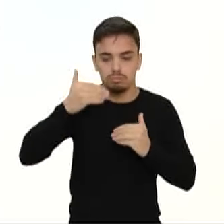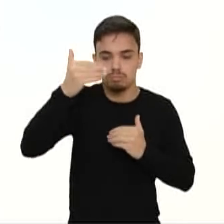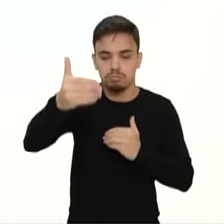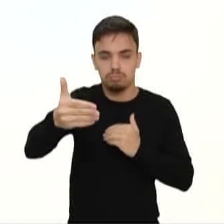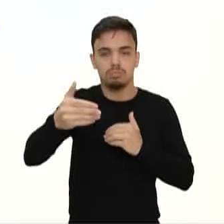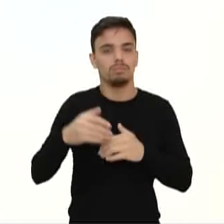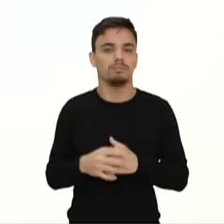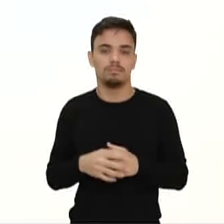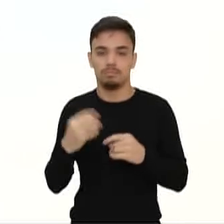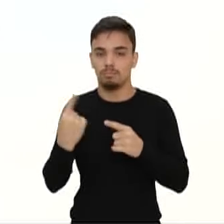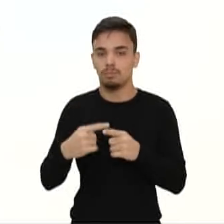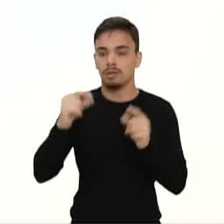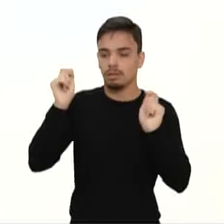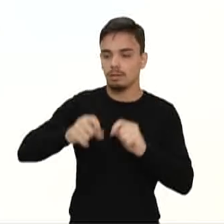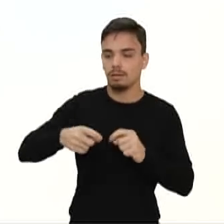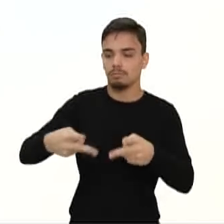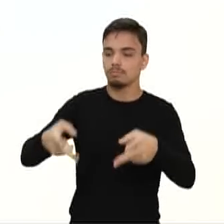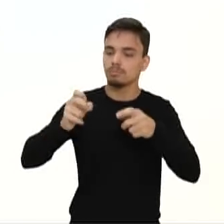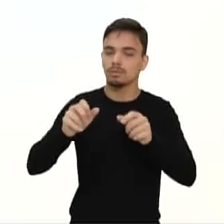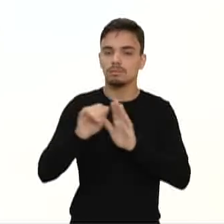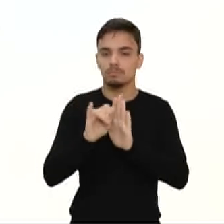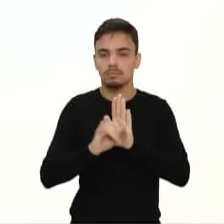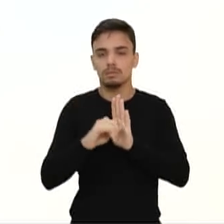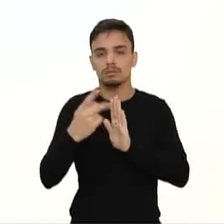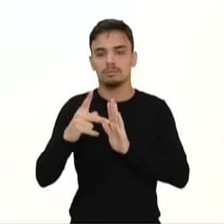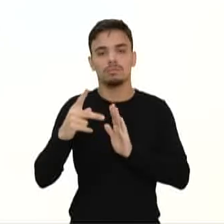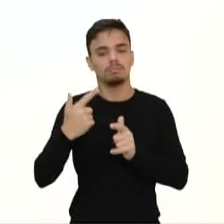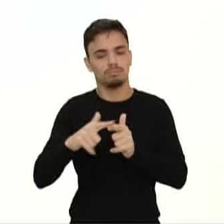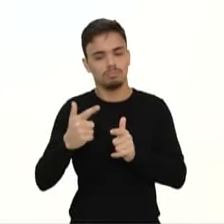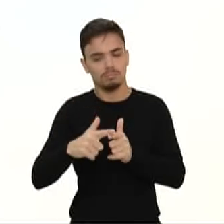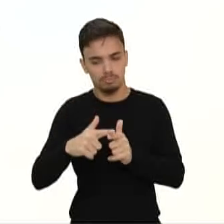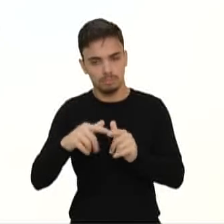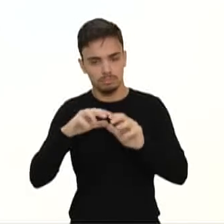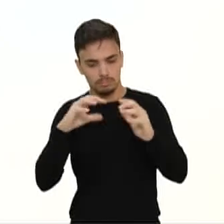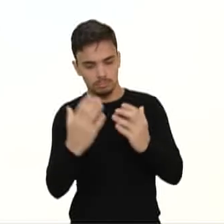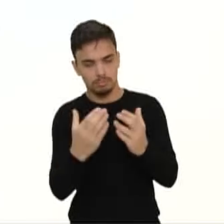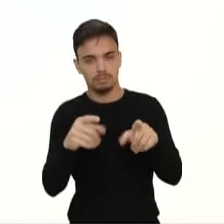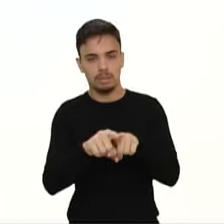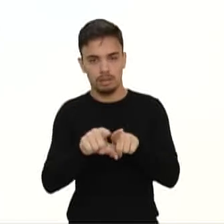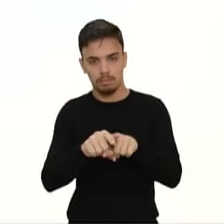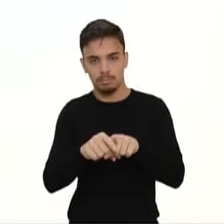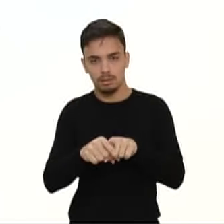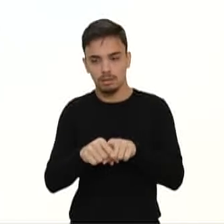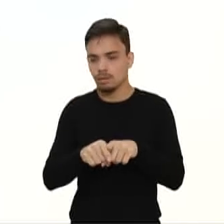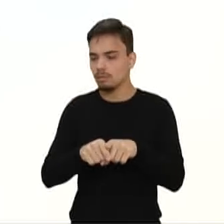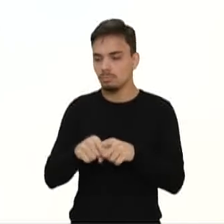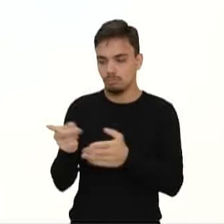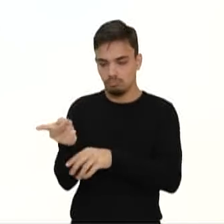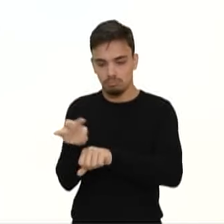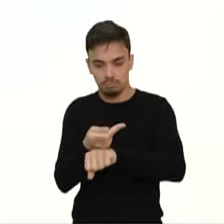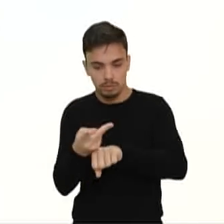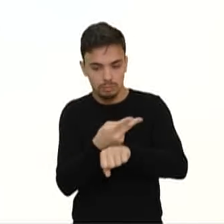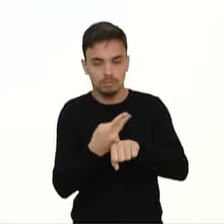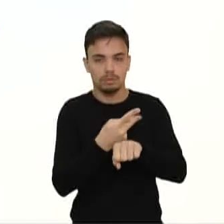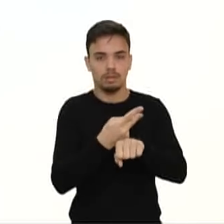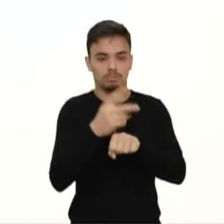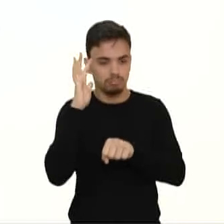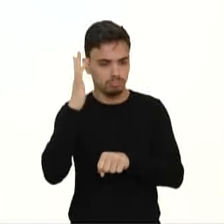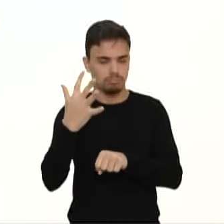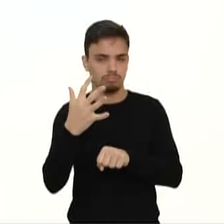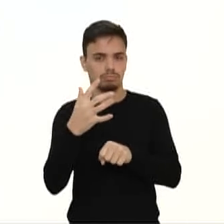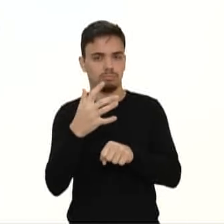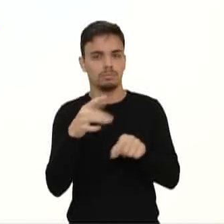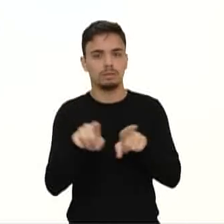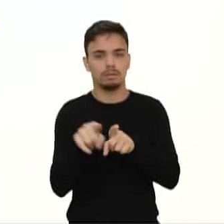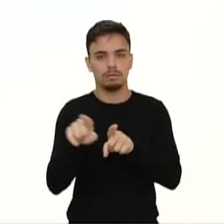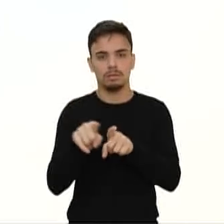pois é capaz de identificar um problema em sua comunidade, ir atrás da solução, colocar em